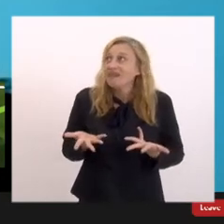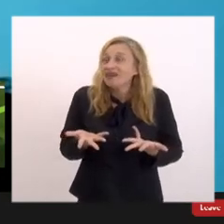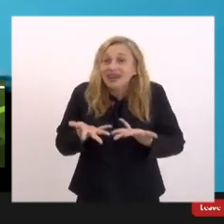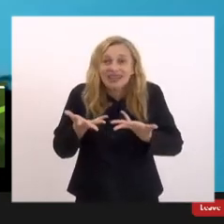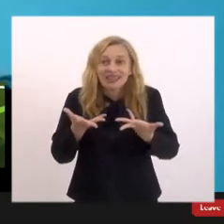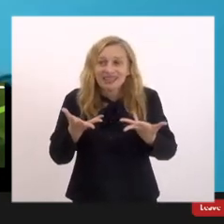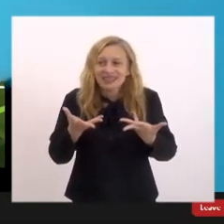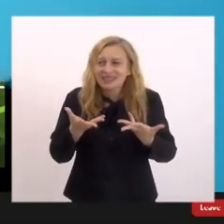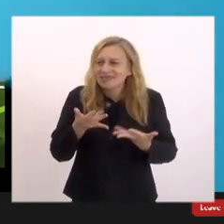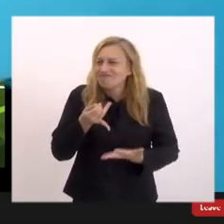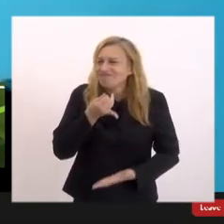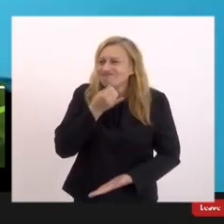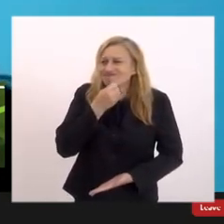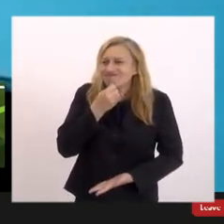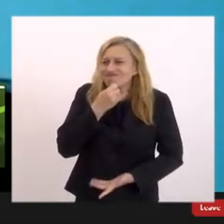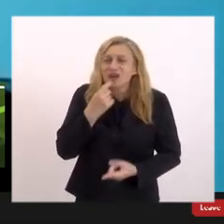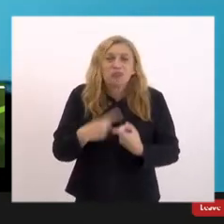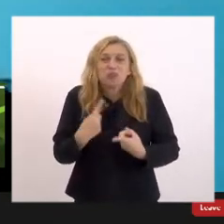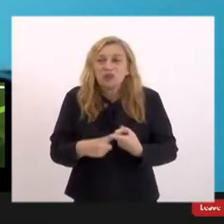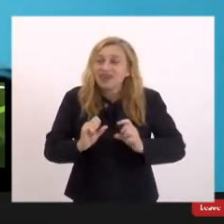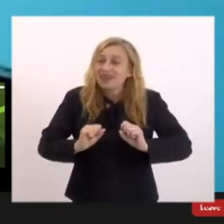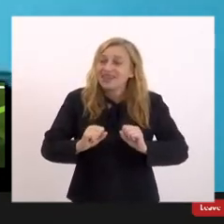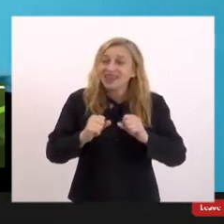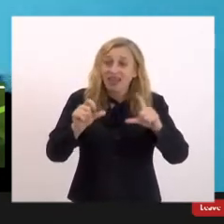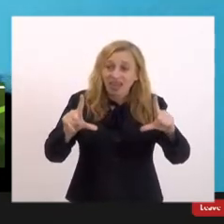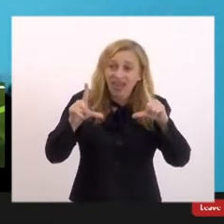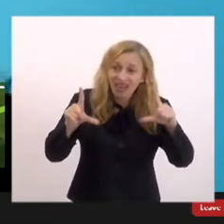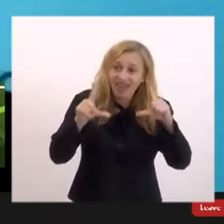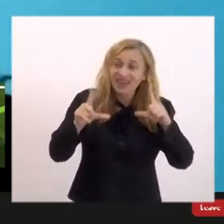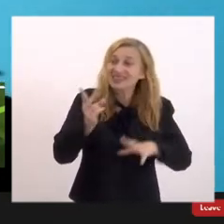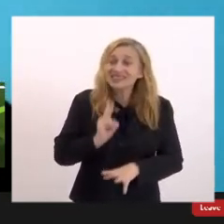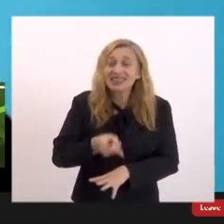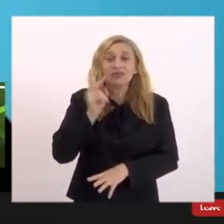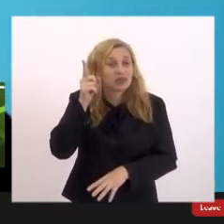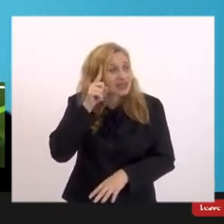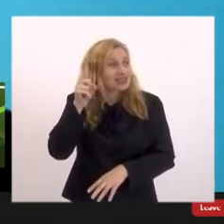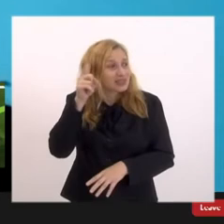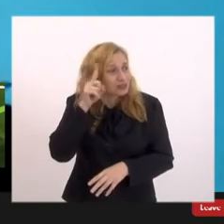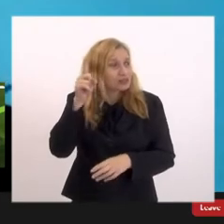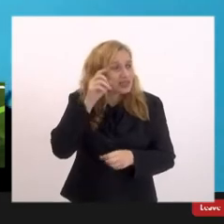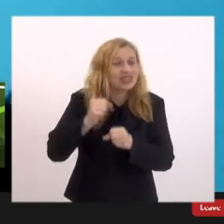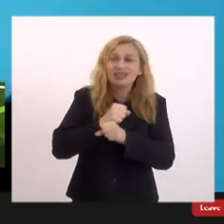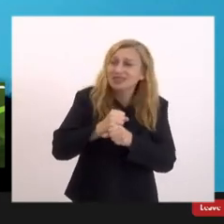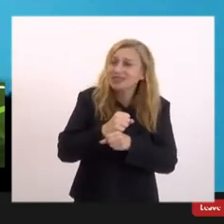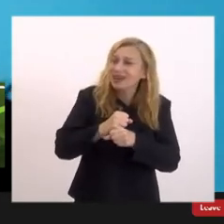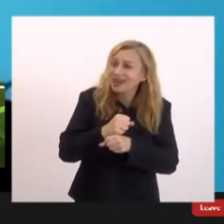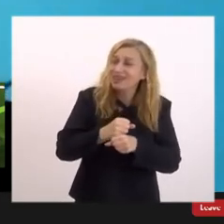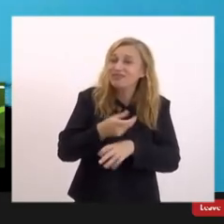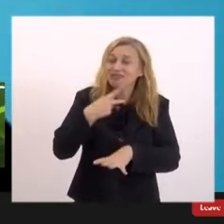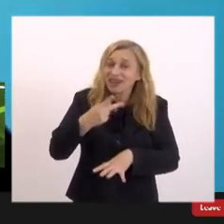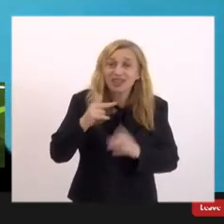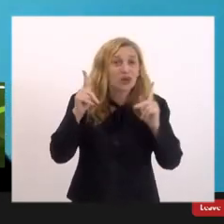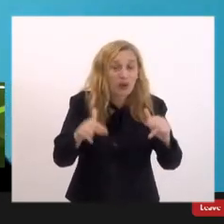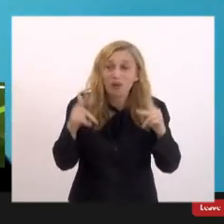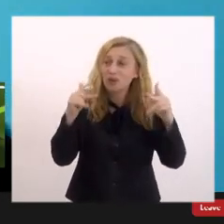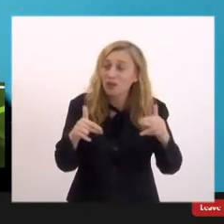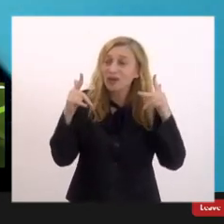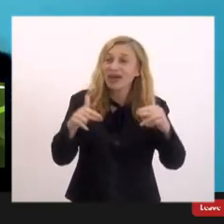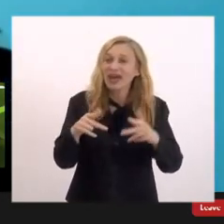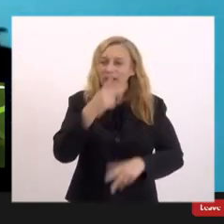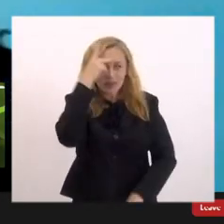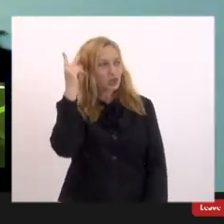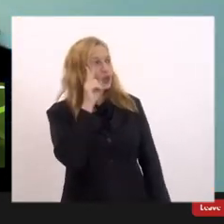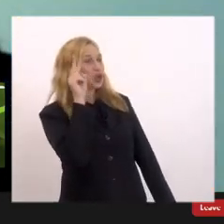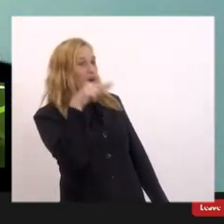assim, desagradável, porque a gente tem que se expor sempre, todos os anos, falando as mesmas coisas. Aí, quem olha, acha que